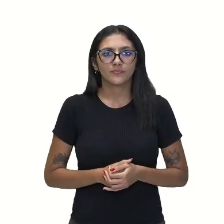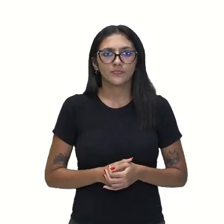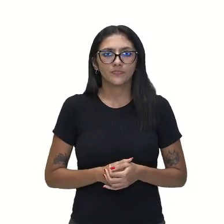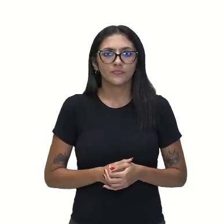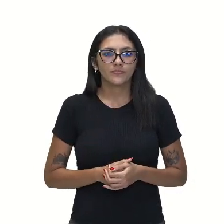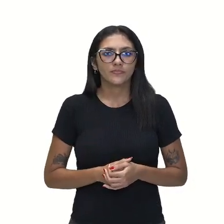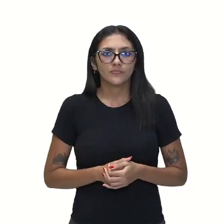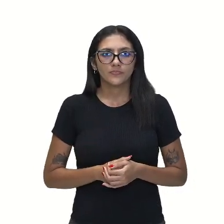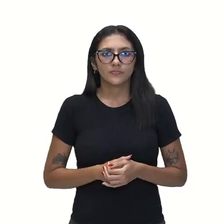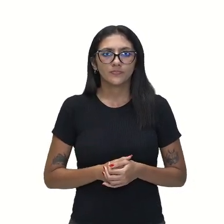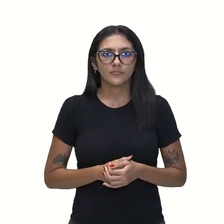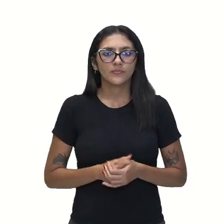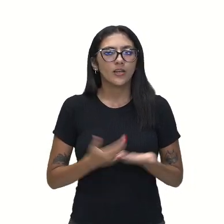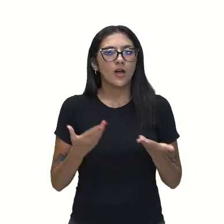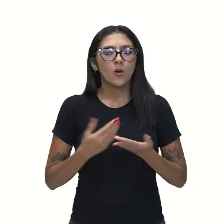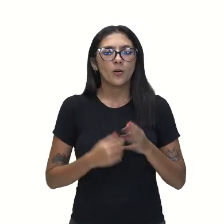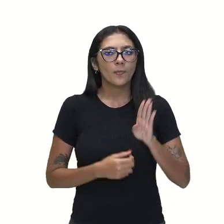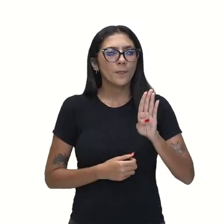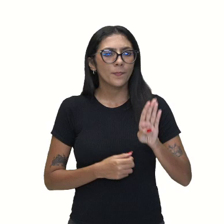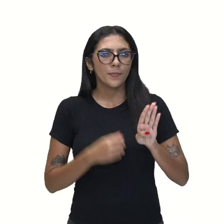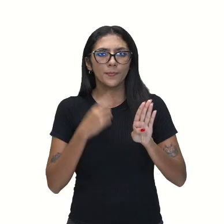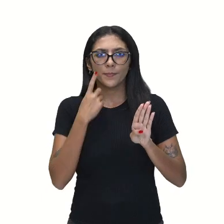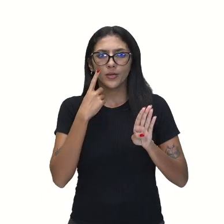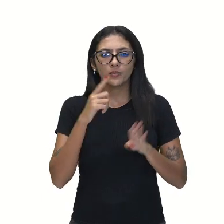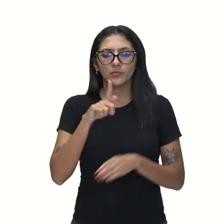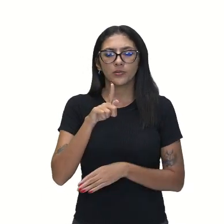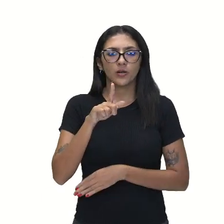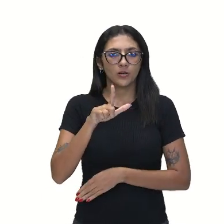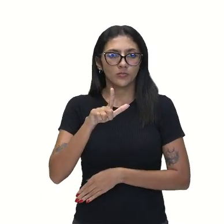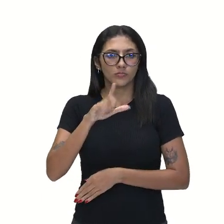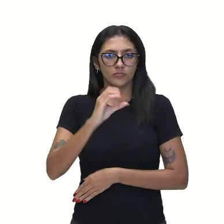é o logaritmo de...